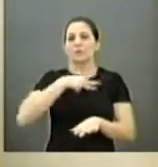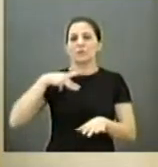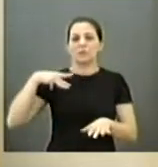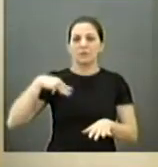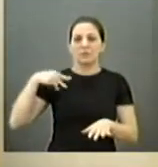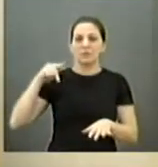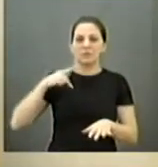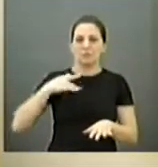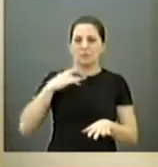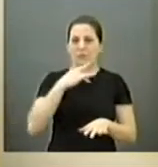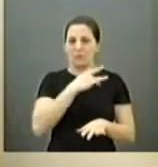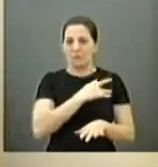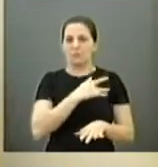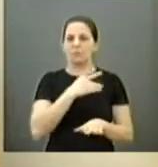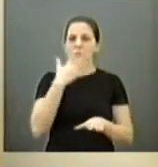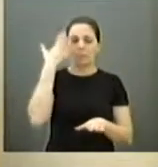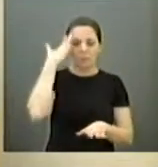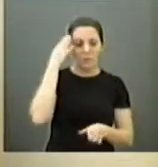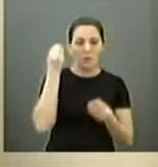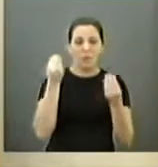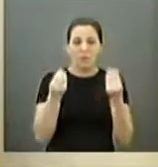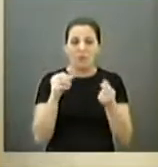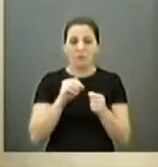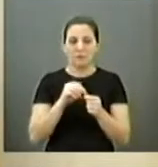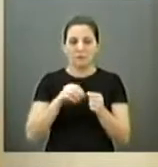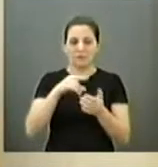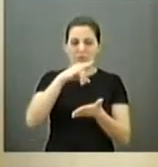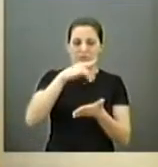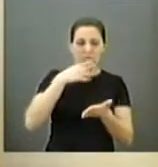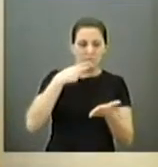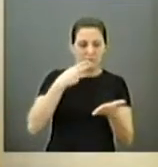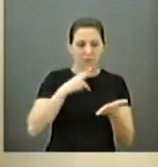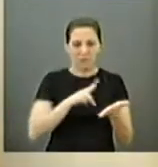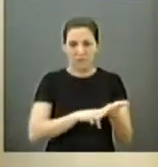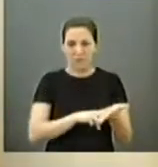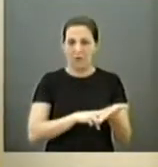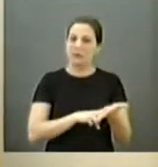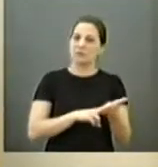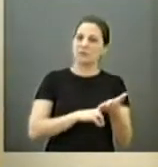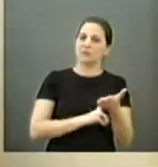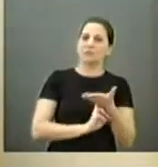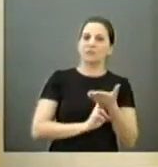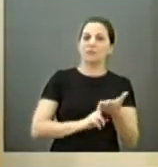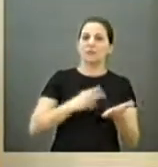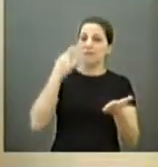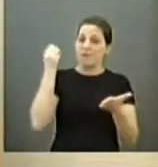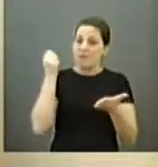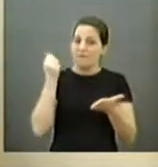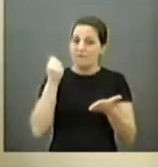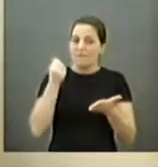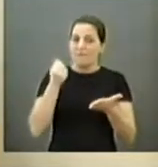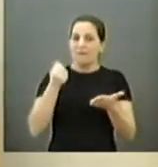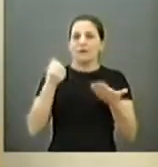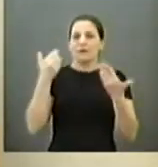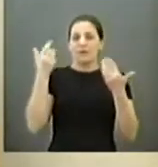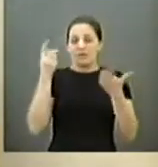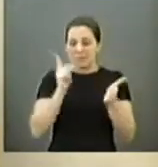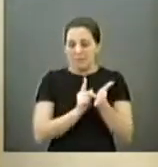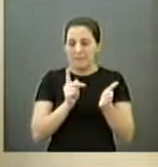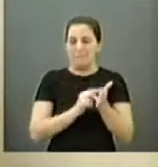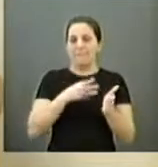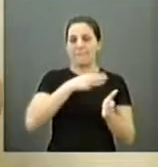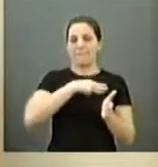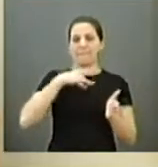que funciona essa carta. Houve a confirmação do Ministério da Saúde de que esse documento só é enviado